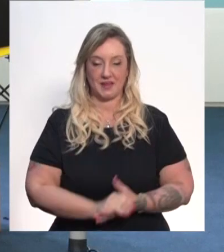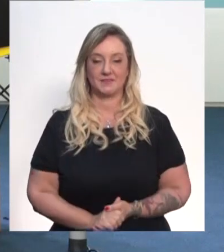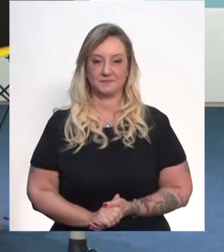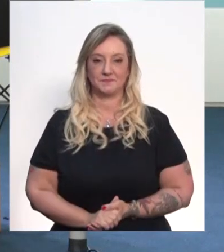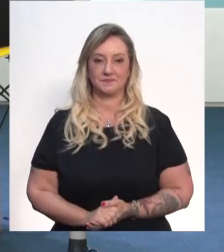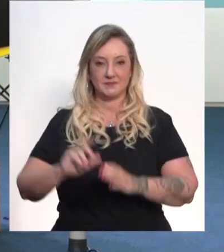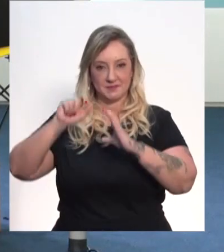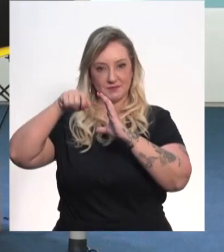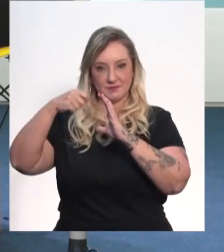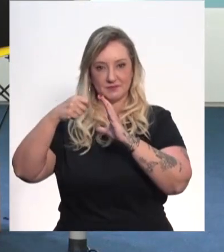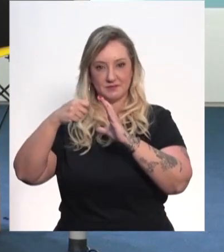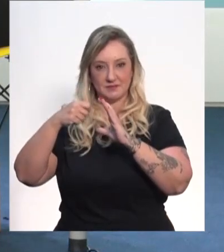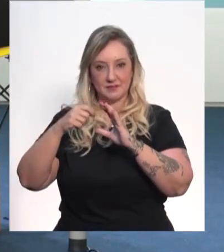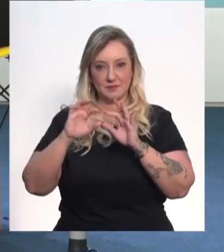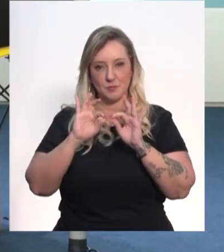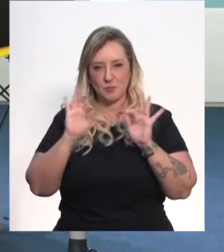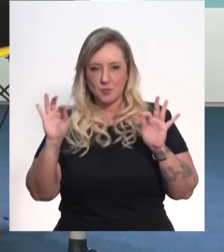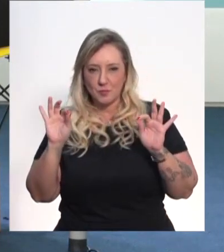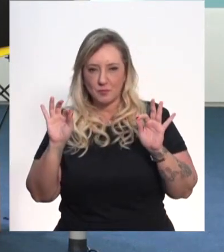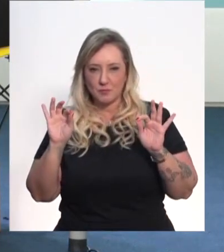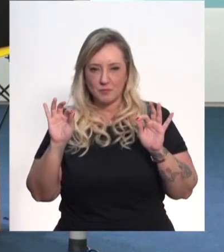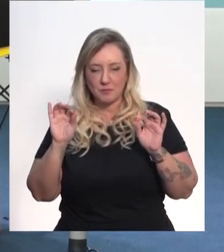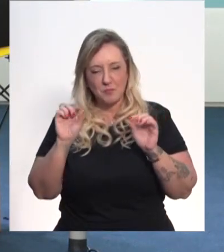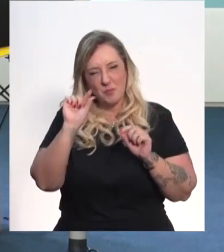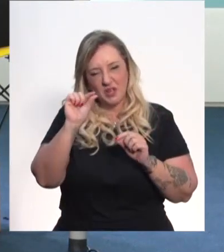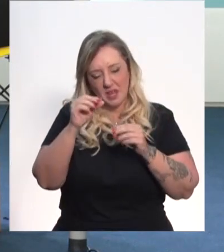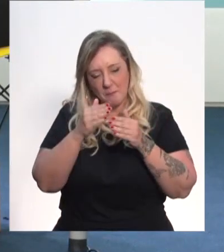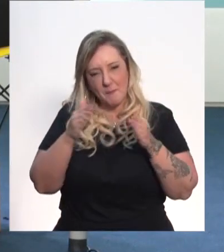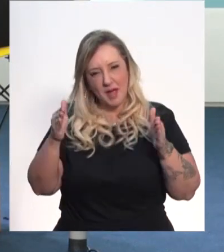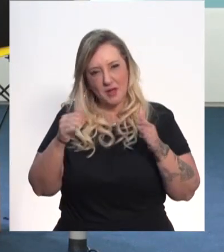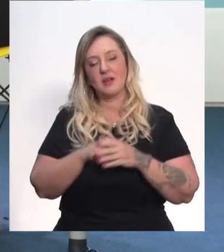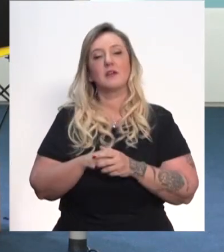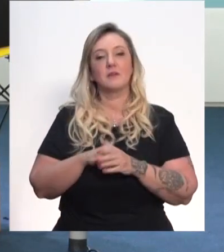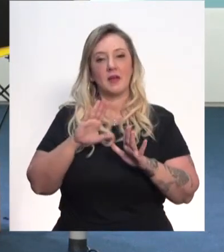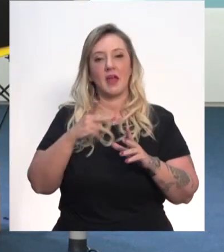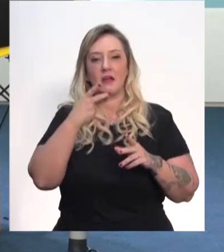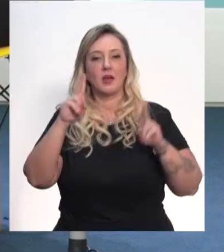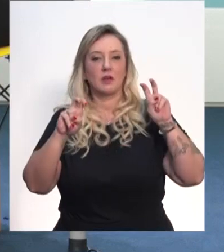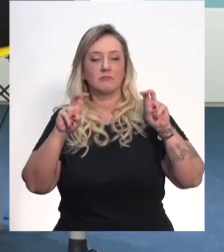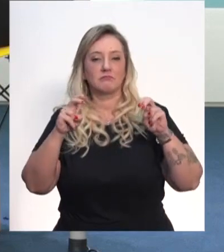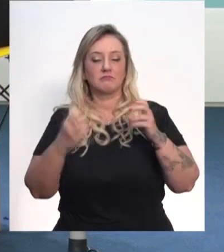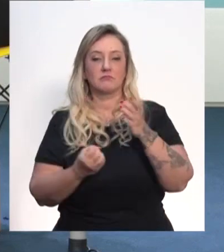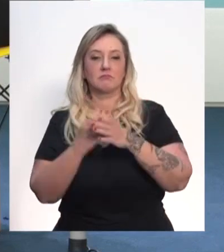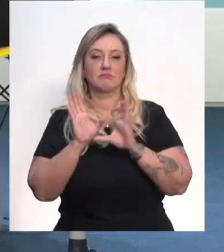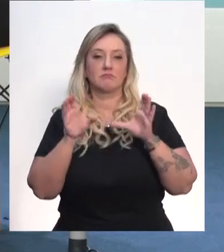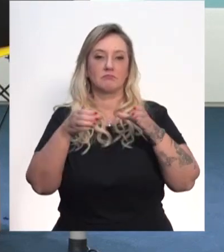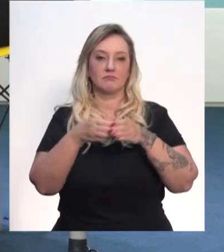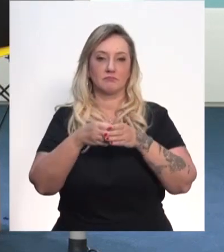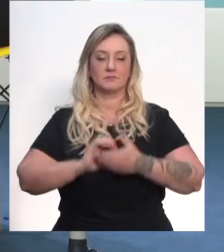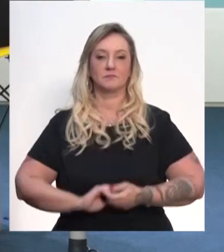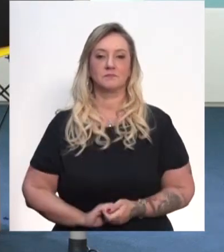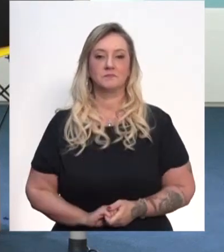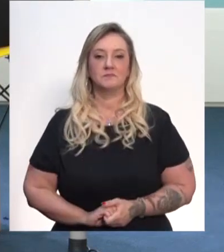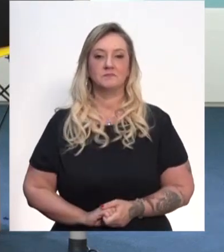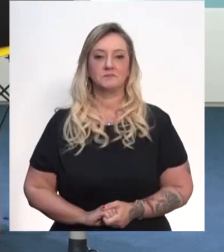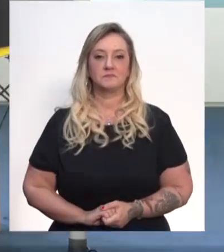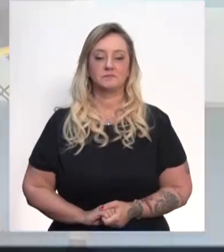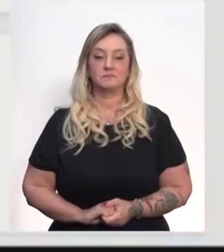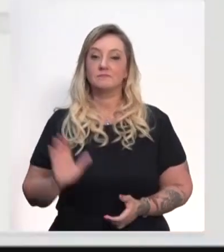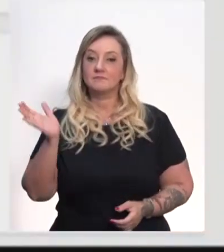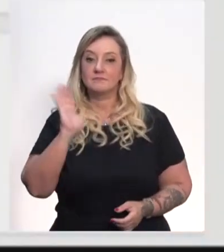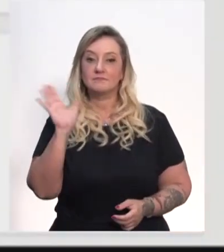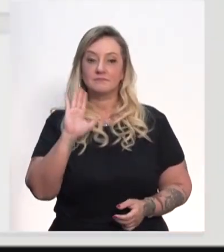têm pedido. Então, por isso, a gente vai estar apresentando agora alguns vídeos. Não temos a pretensão aqui de forma alguma de falar que